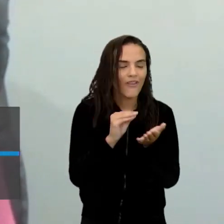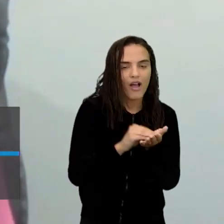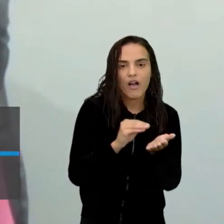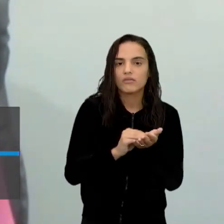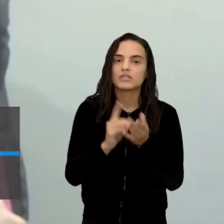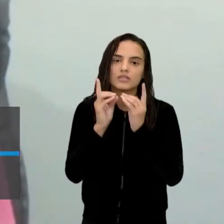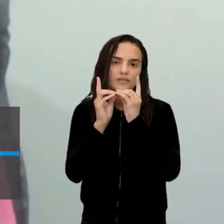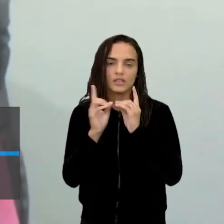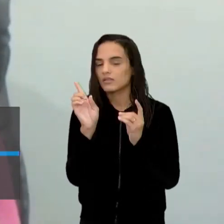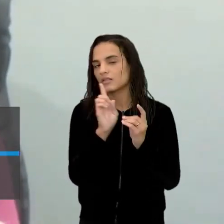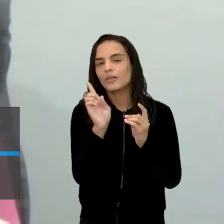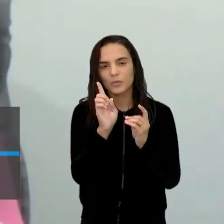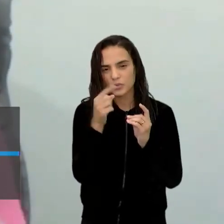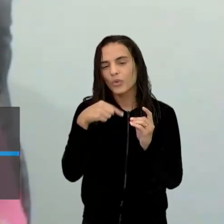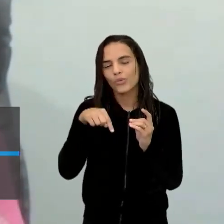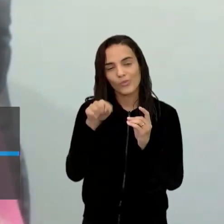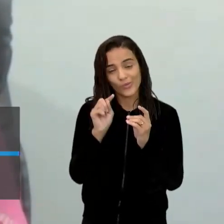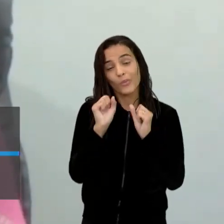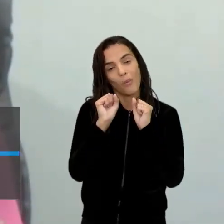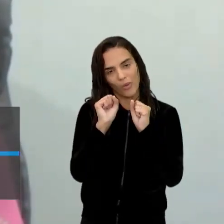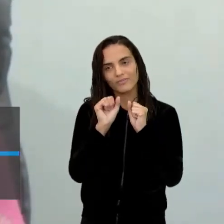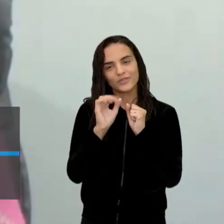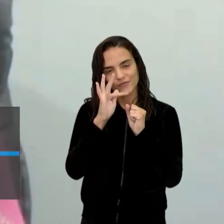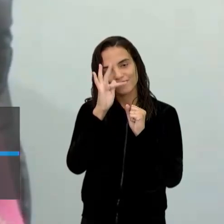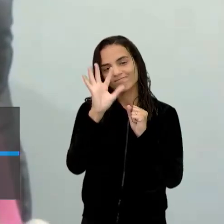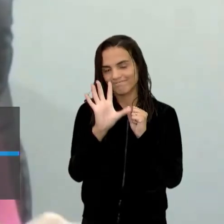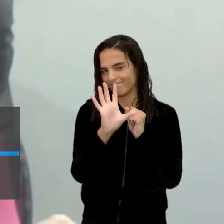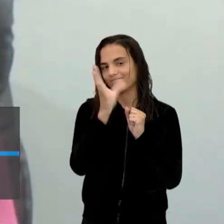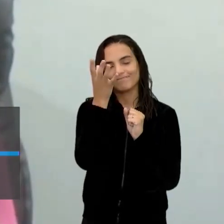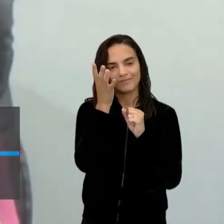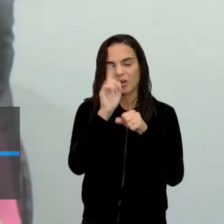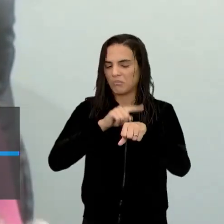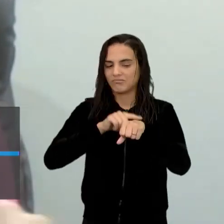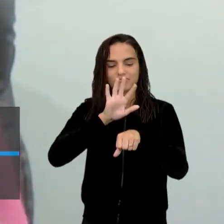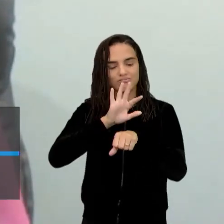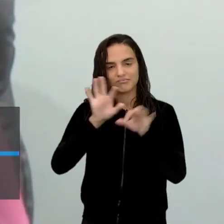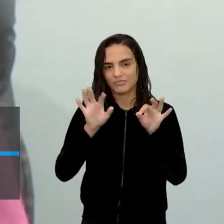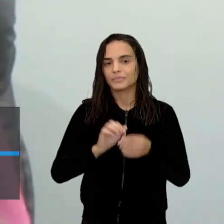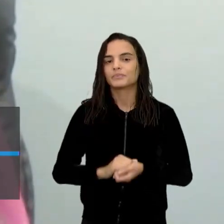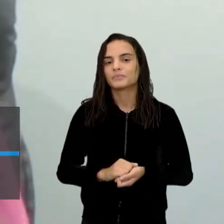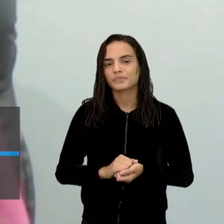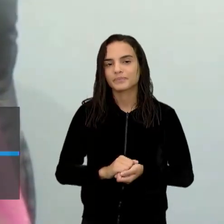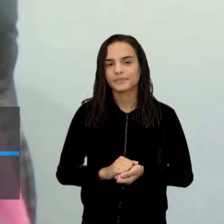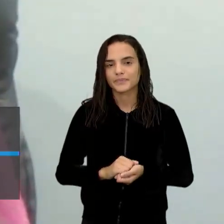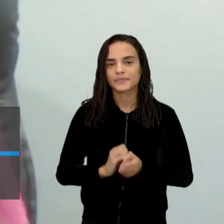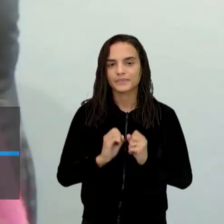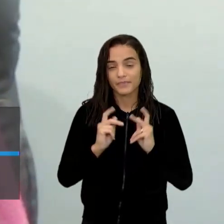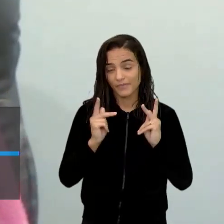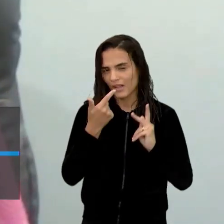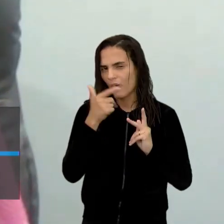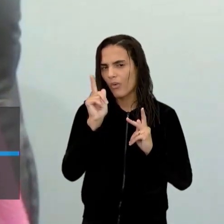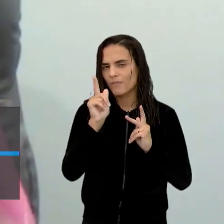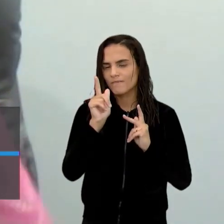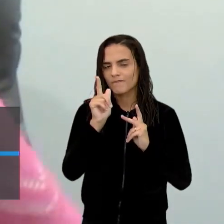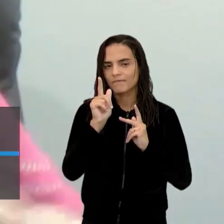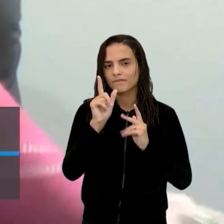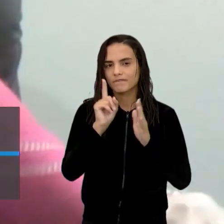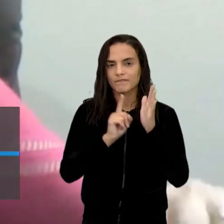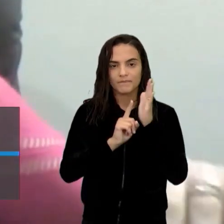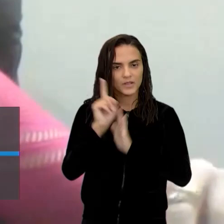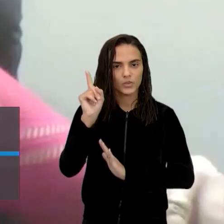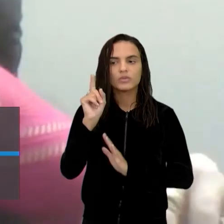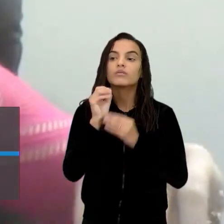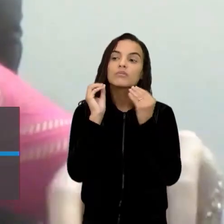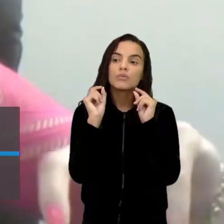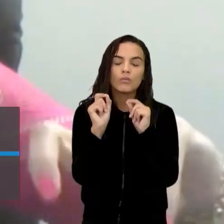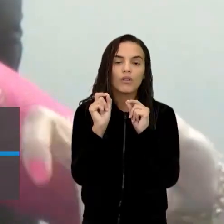um deficiente. Por isso eu falo adquirido, em qualquer momento, tá bom? Qual que foi a outra pergunta também,